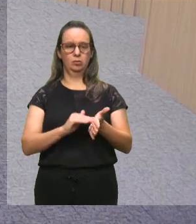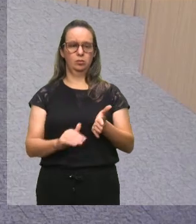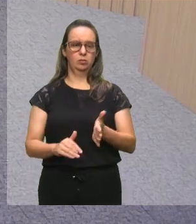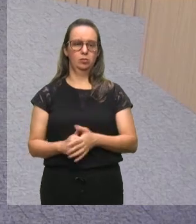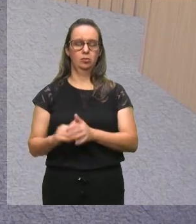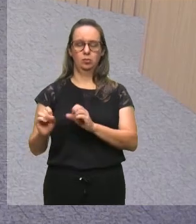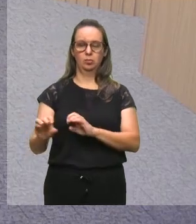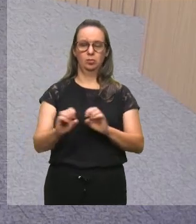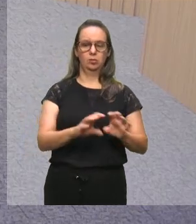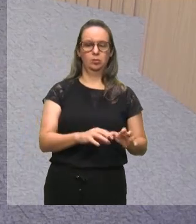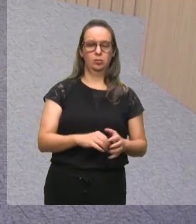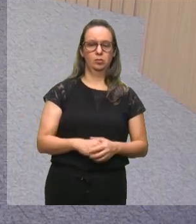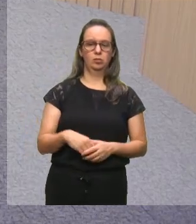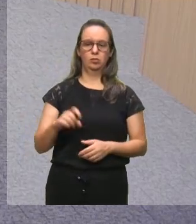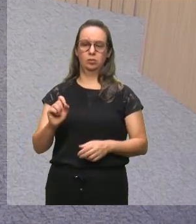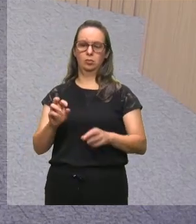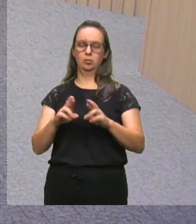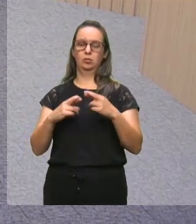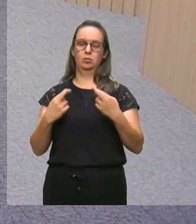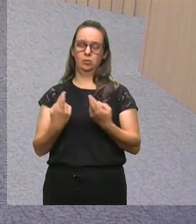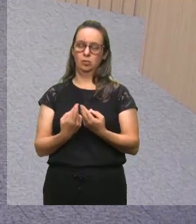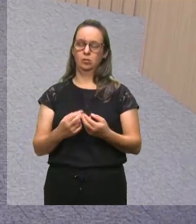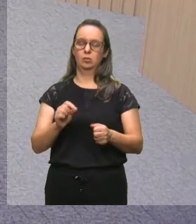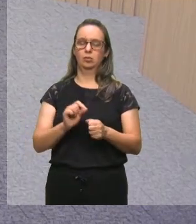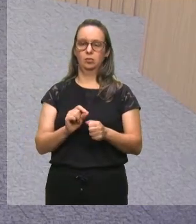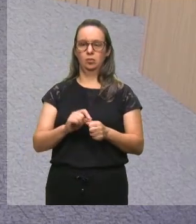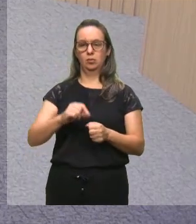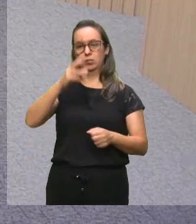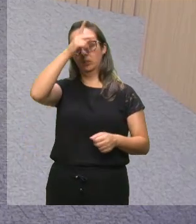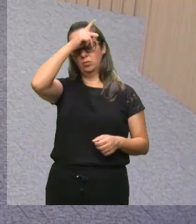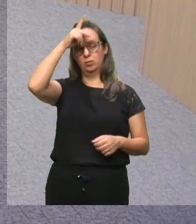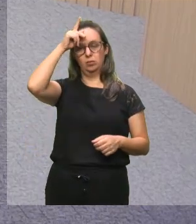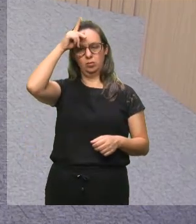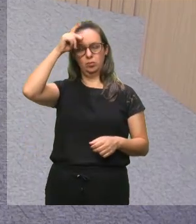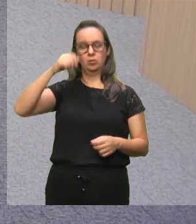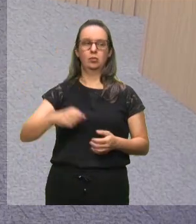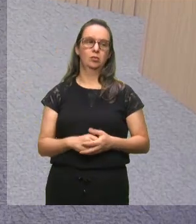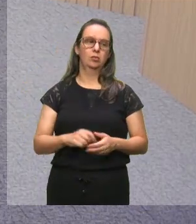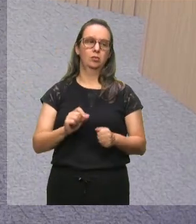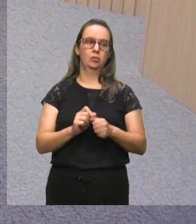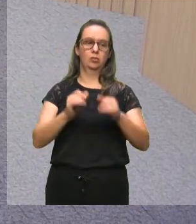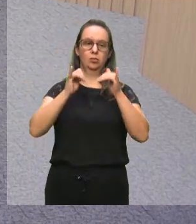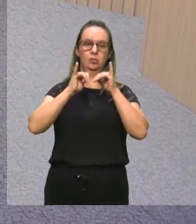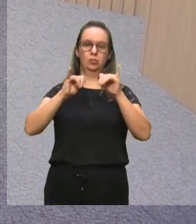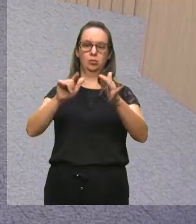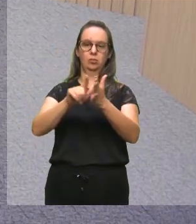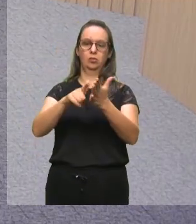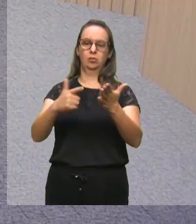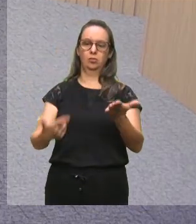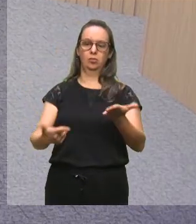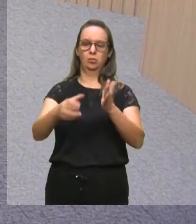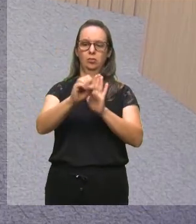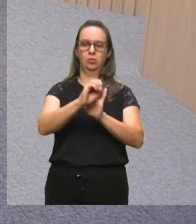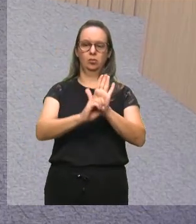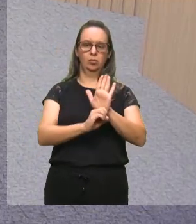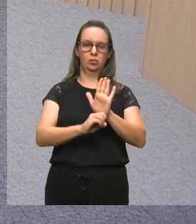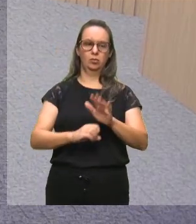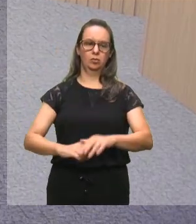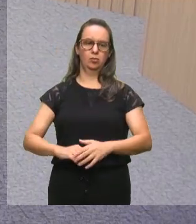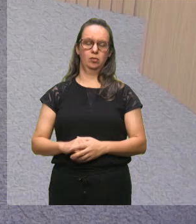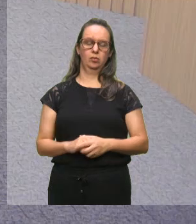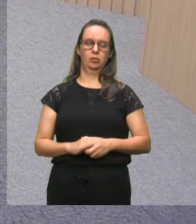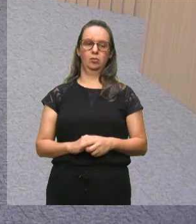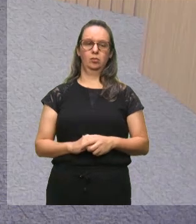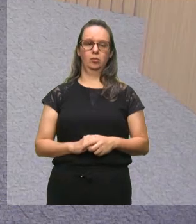Educação, a audiência da Prefeitura foi realizada na Secretaria da Educação, foi publicado no Diário Oficial, tá?